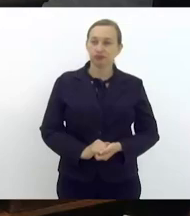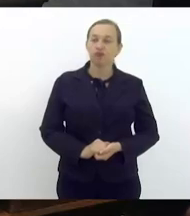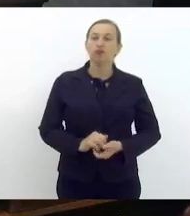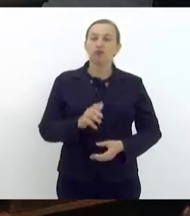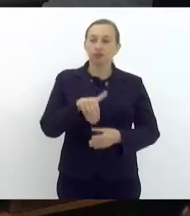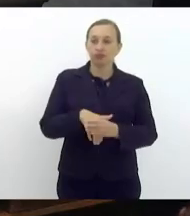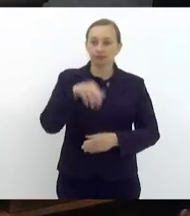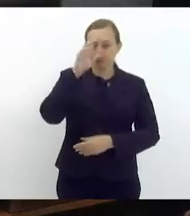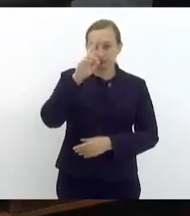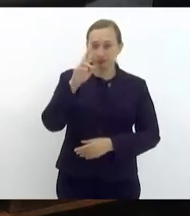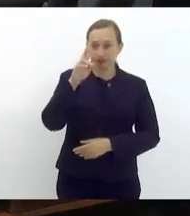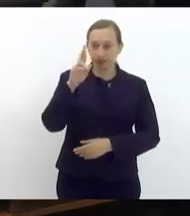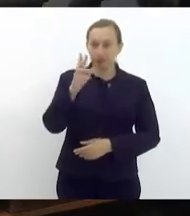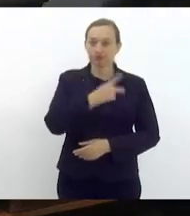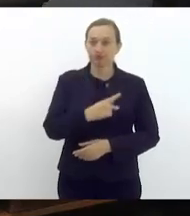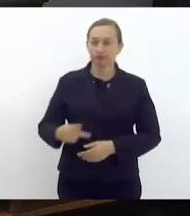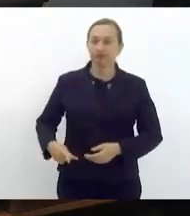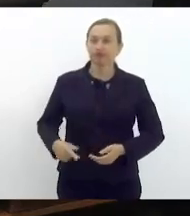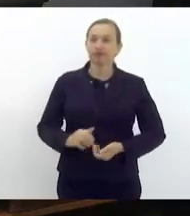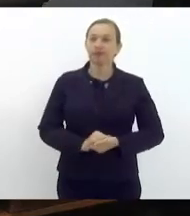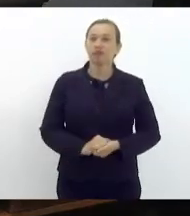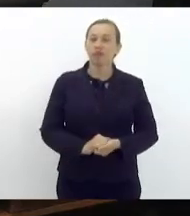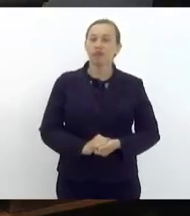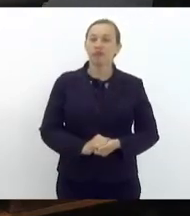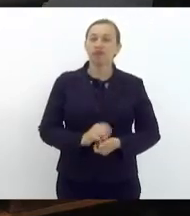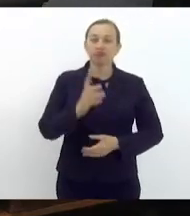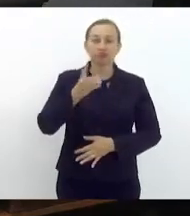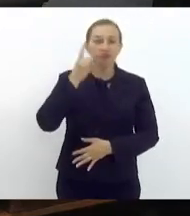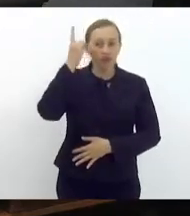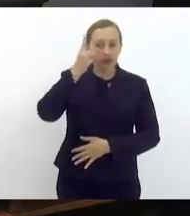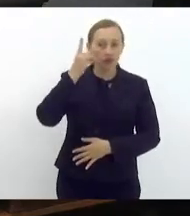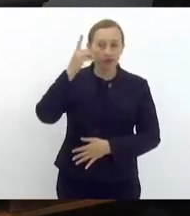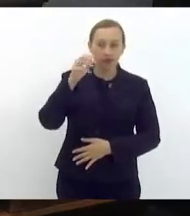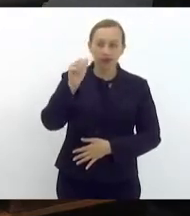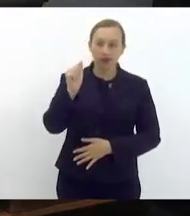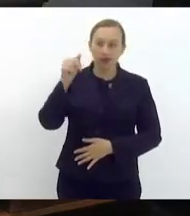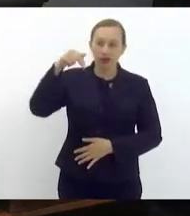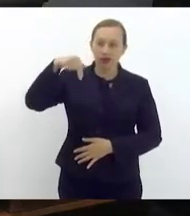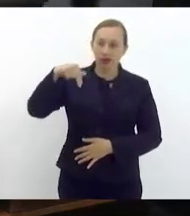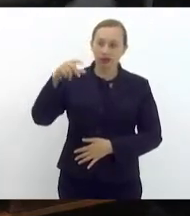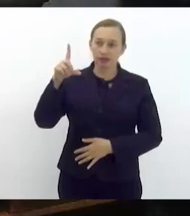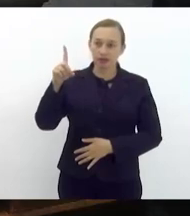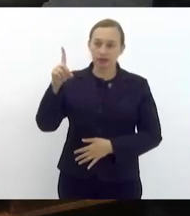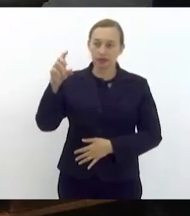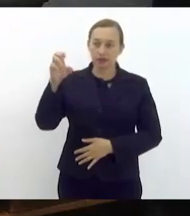Voto sim, senhora presidente. Deputado Anderson Moraes.